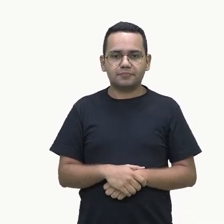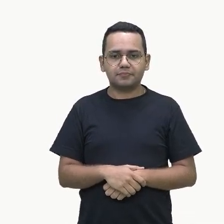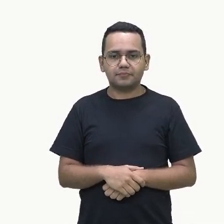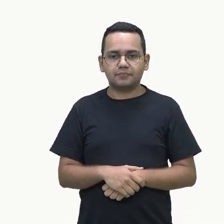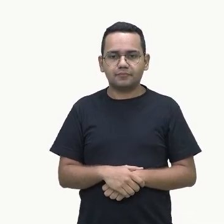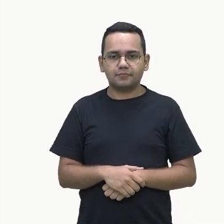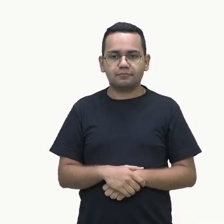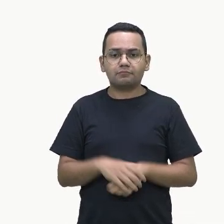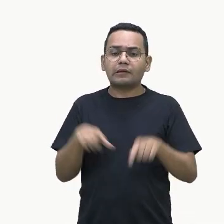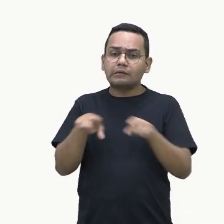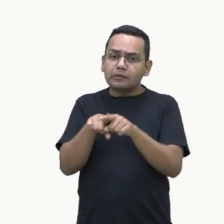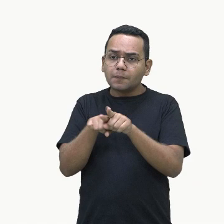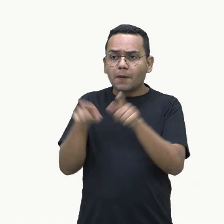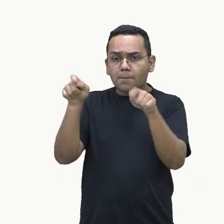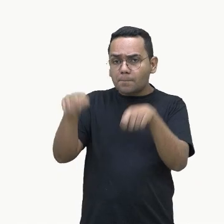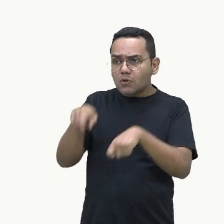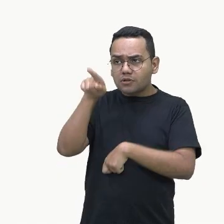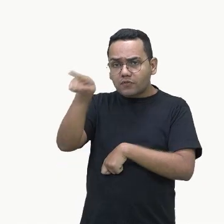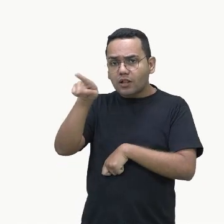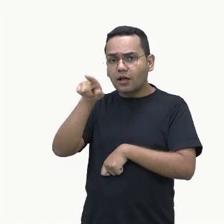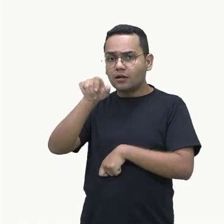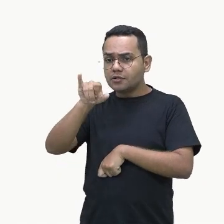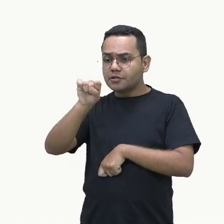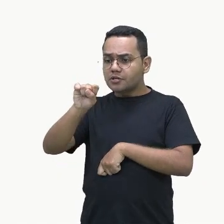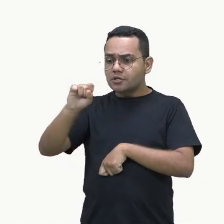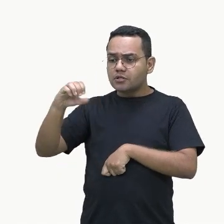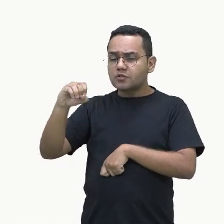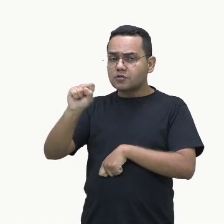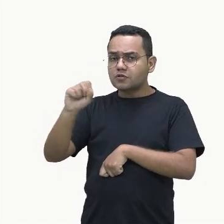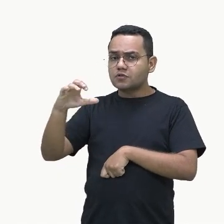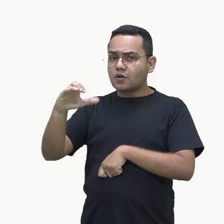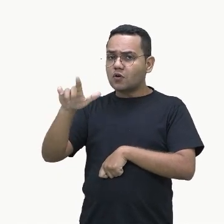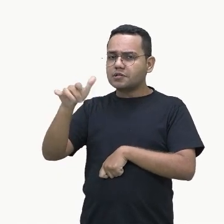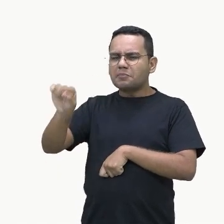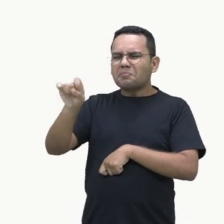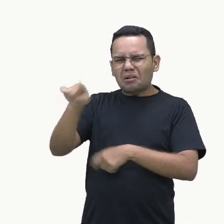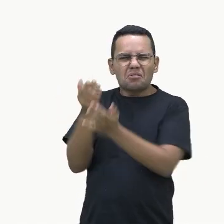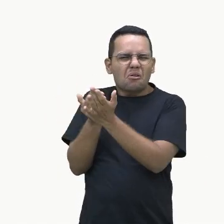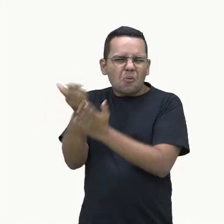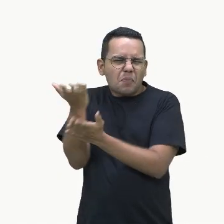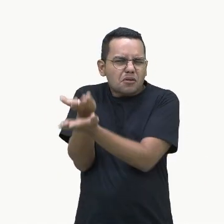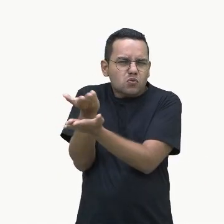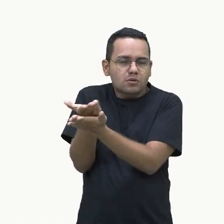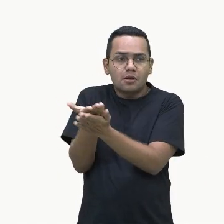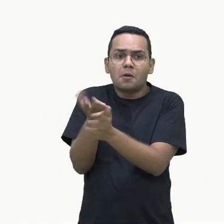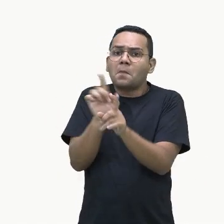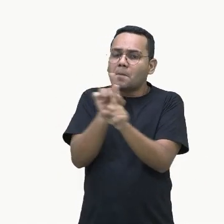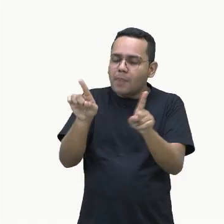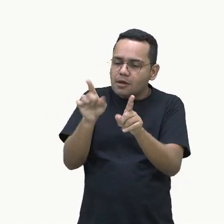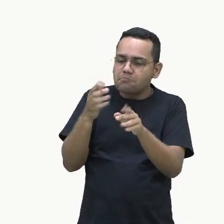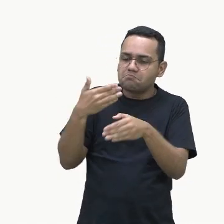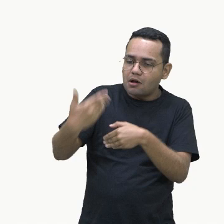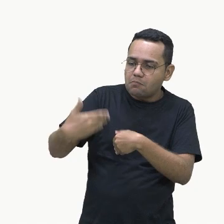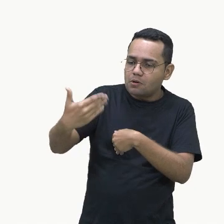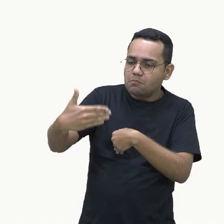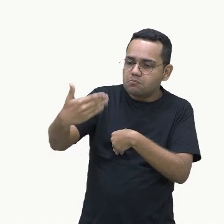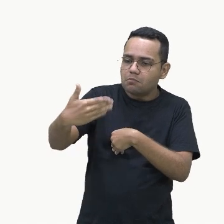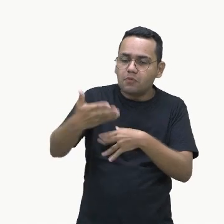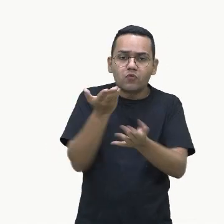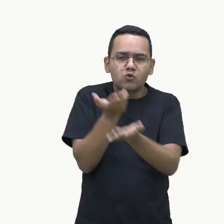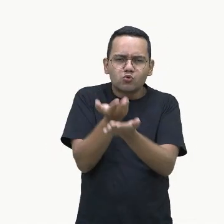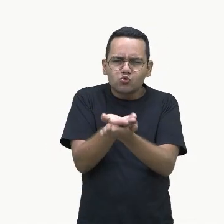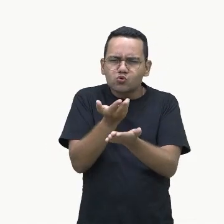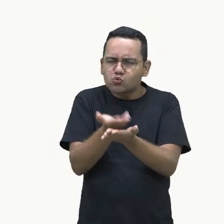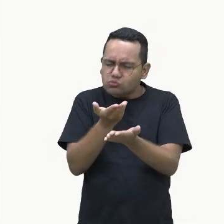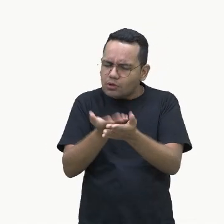válido para os isósceles inicialmente, depois fizeram novamente estudos e aí constataram de que